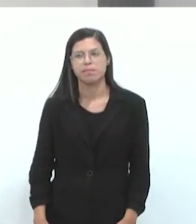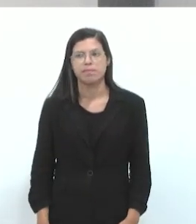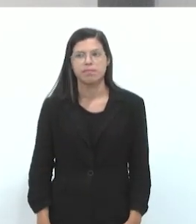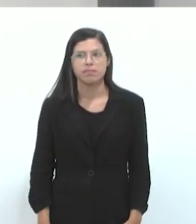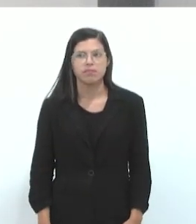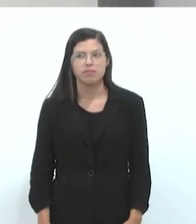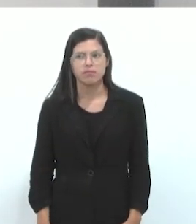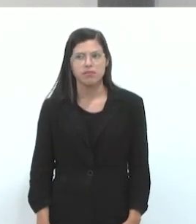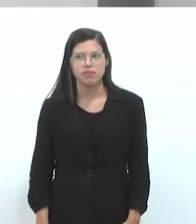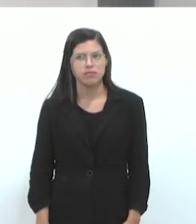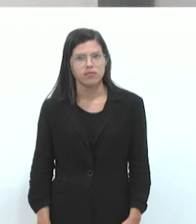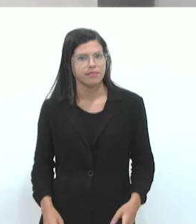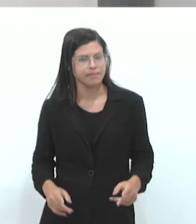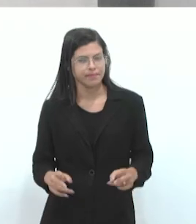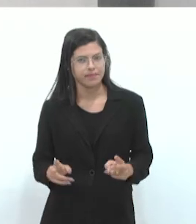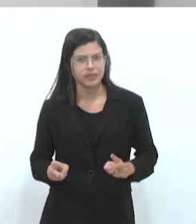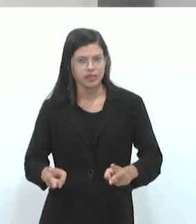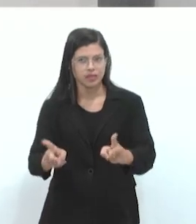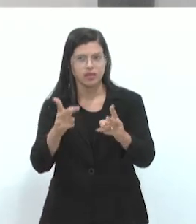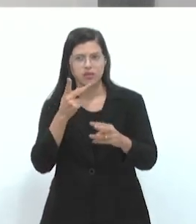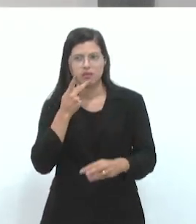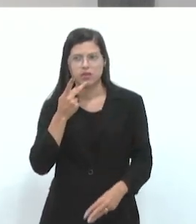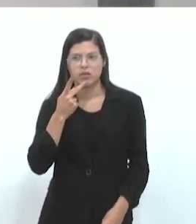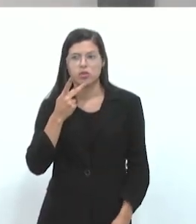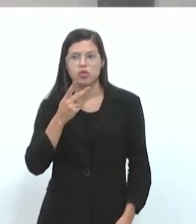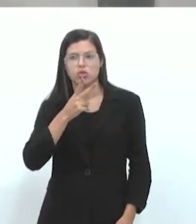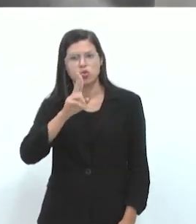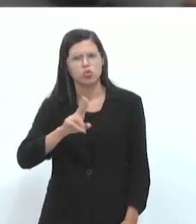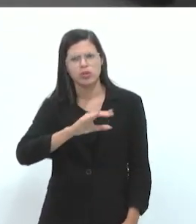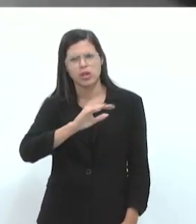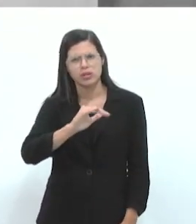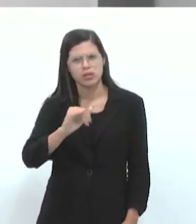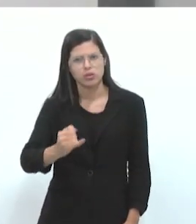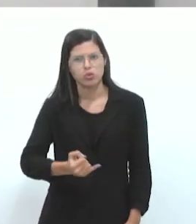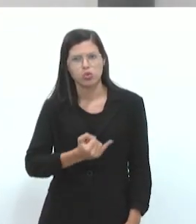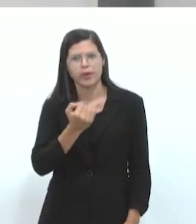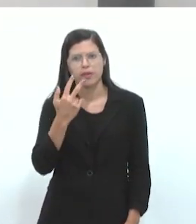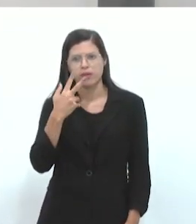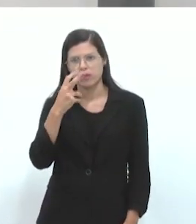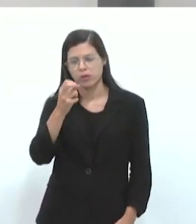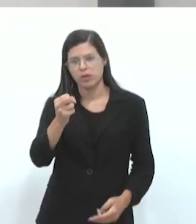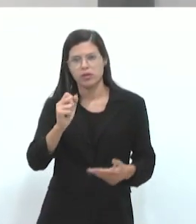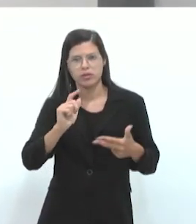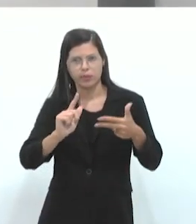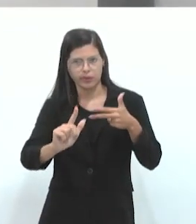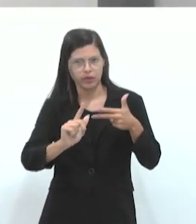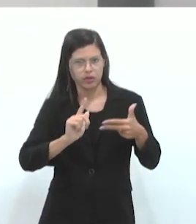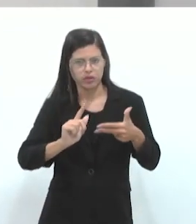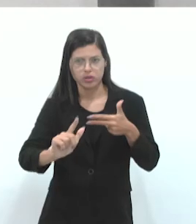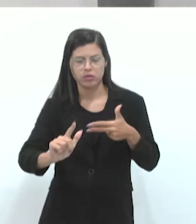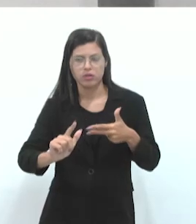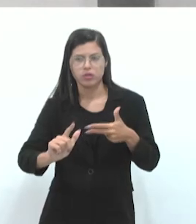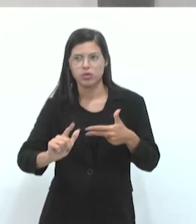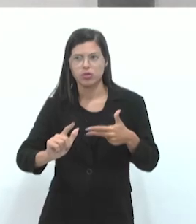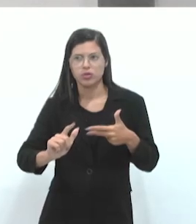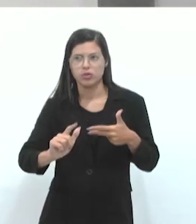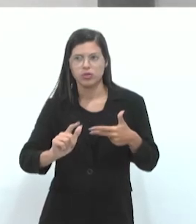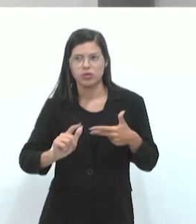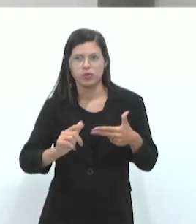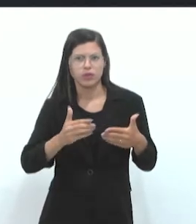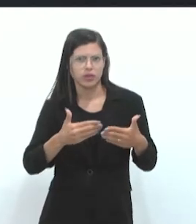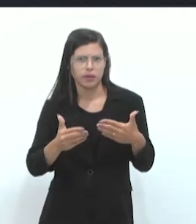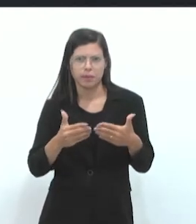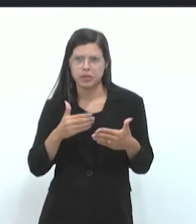como sempre, para que a gente possa usar a CCJ como uma ferramenta de fortalecimento do poder legislativo, independente de qualquer